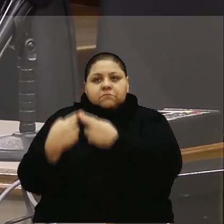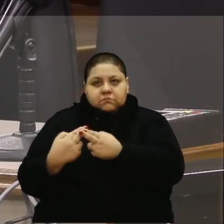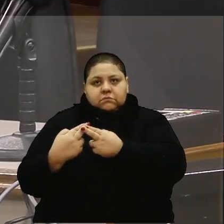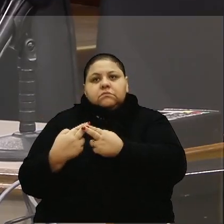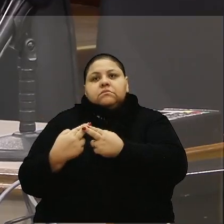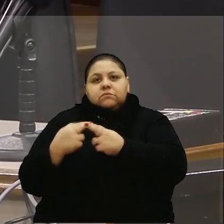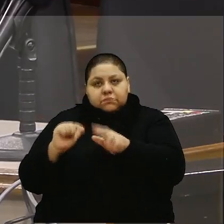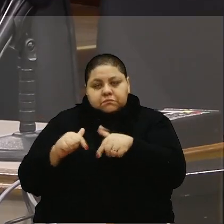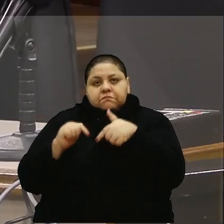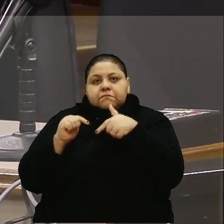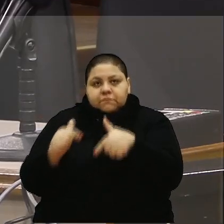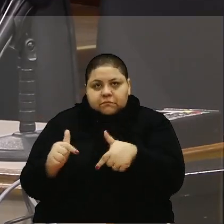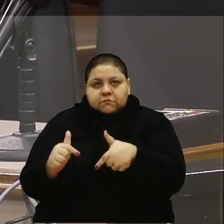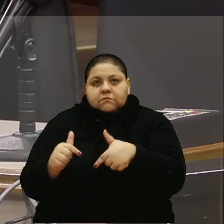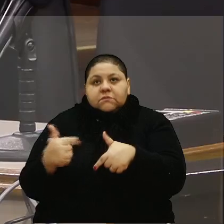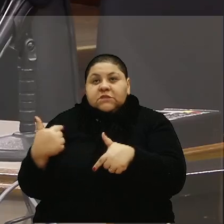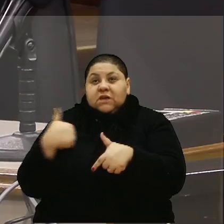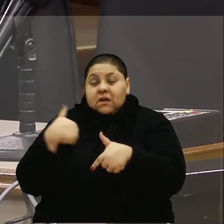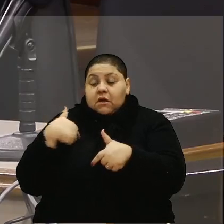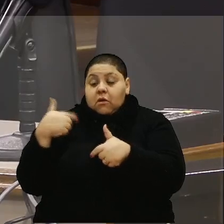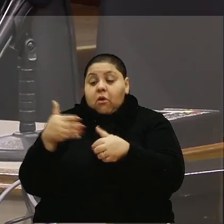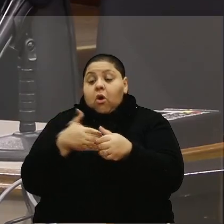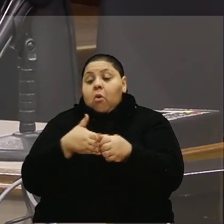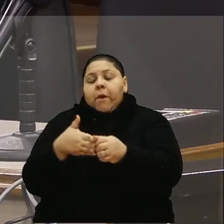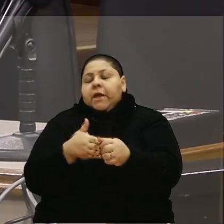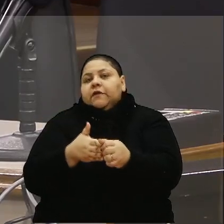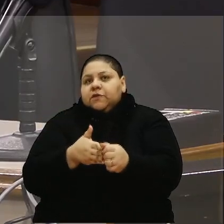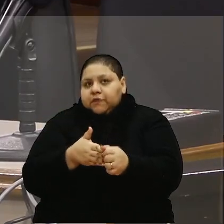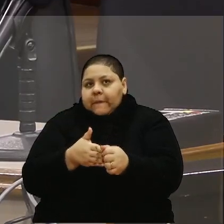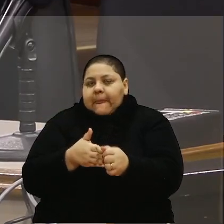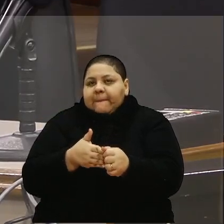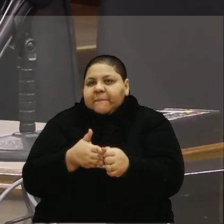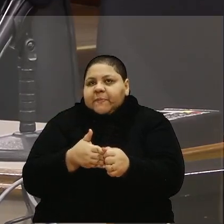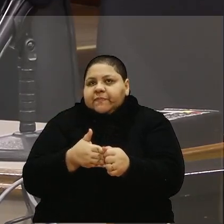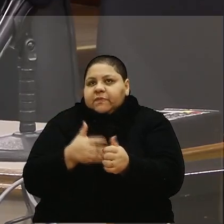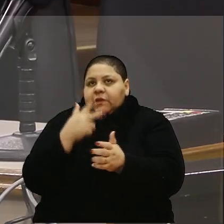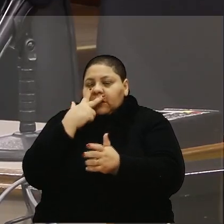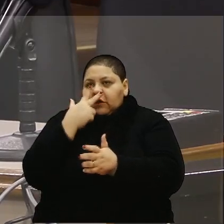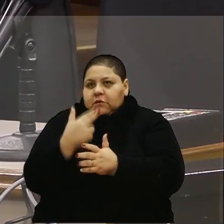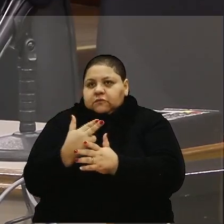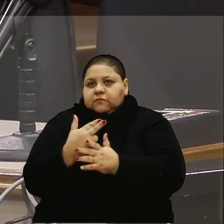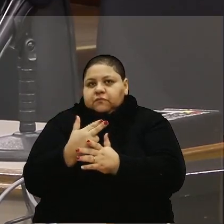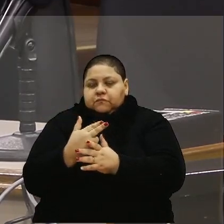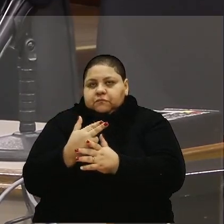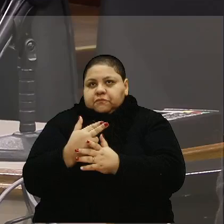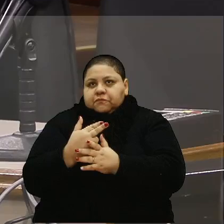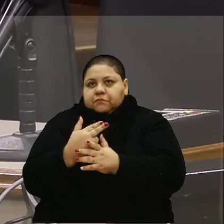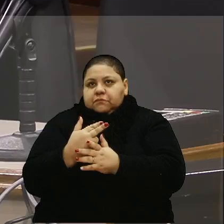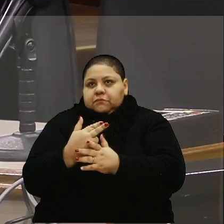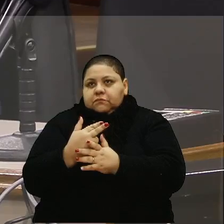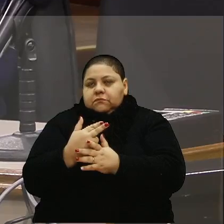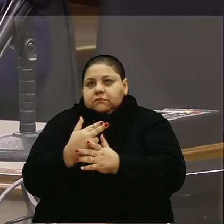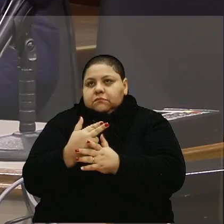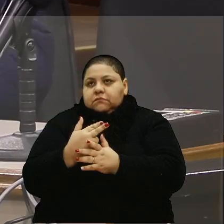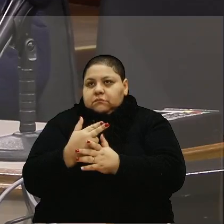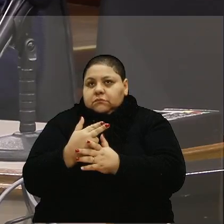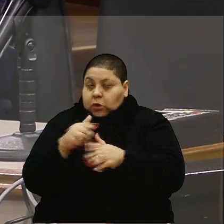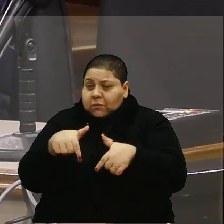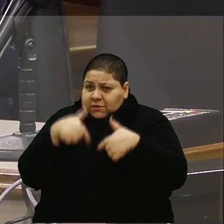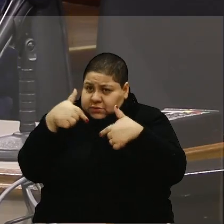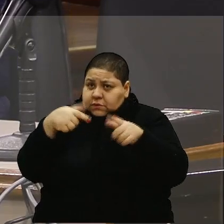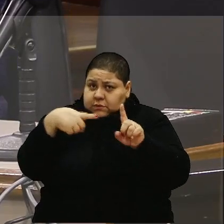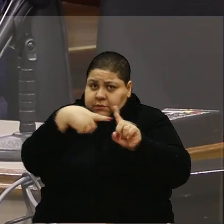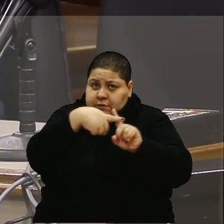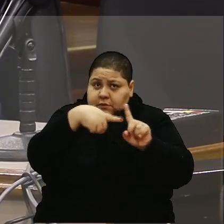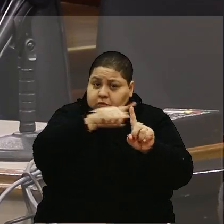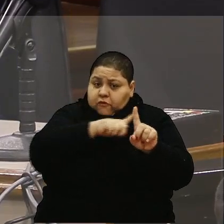seus atos. E eu tenho acompanhado, assim como muitos feitos, positivos que o